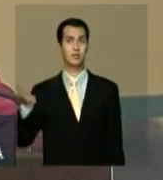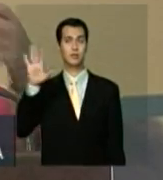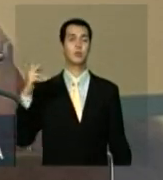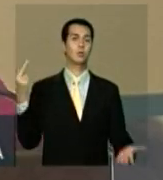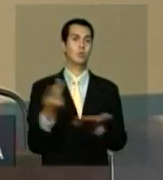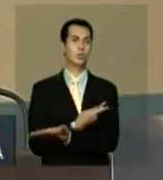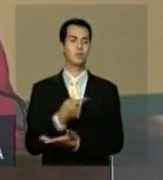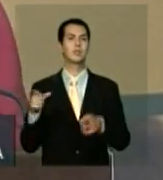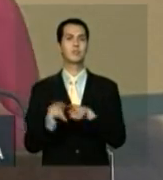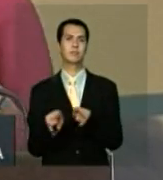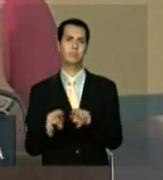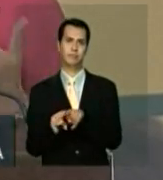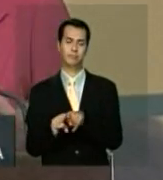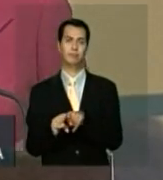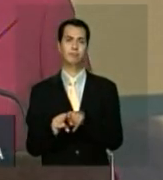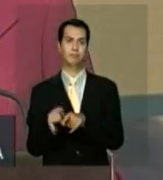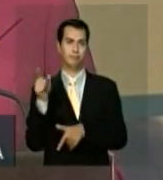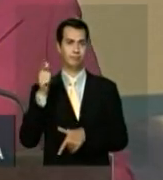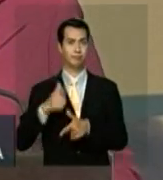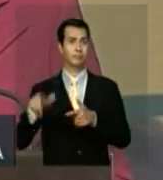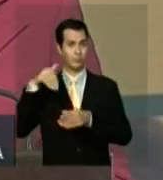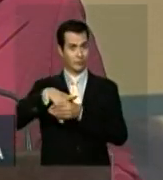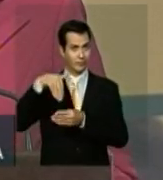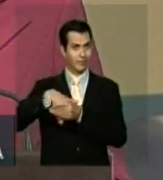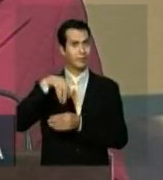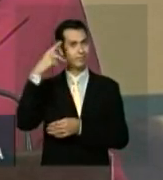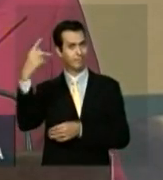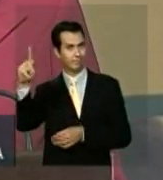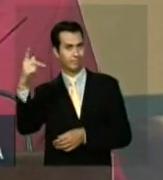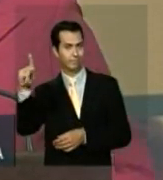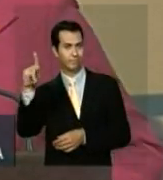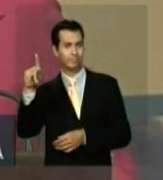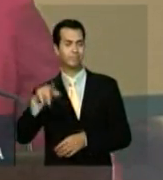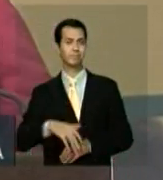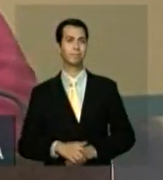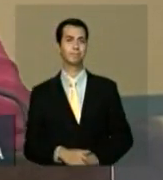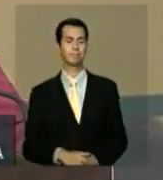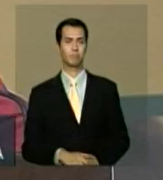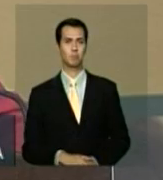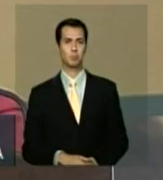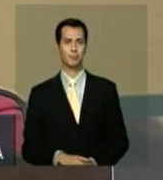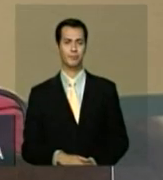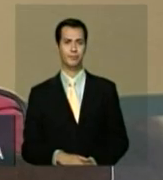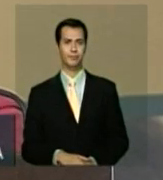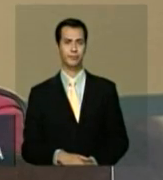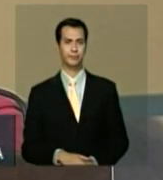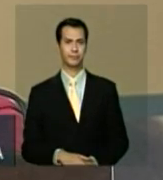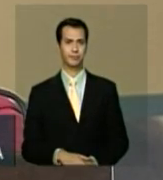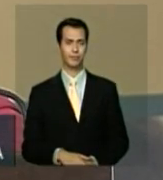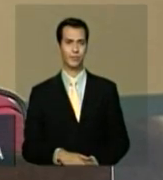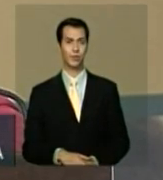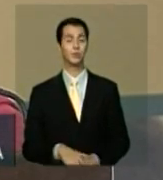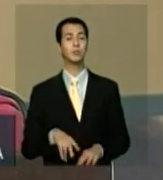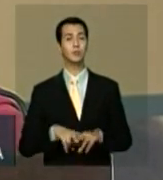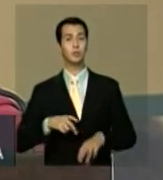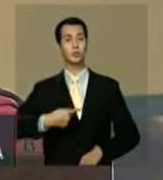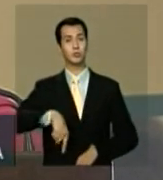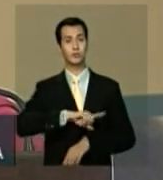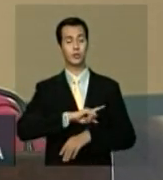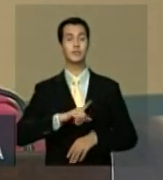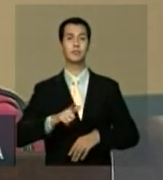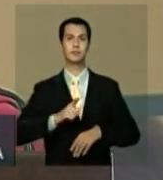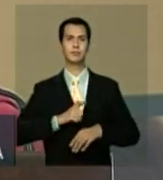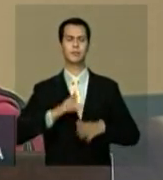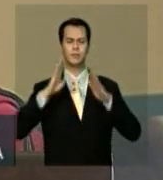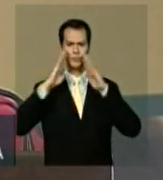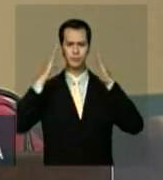isso nós temos de ter muito orgulho de termos esse foco social e de mais